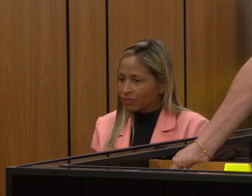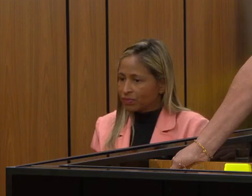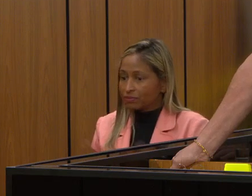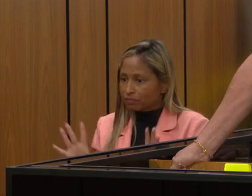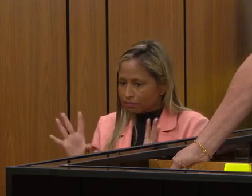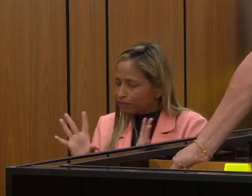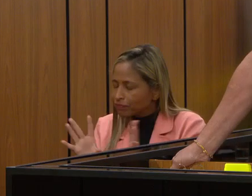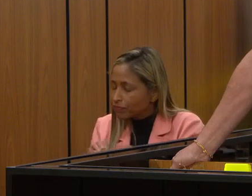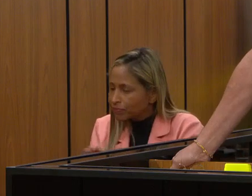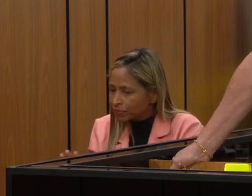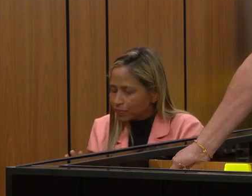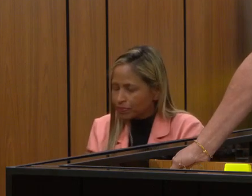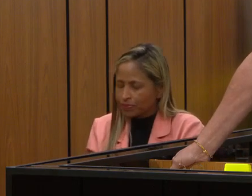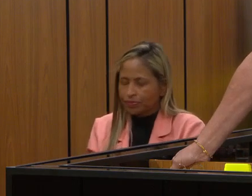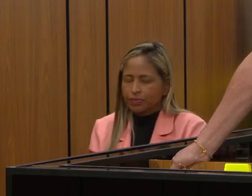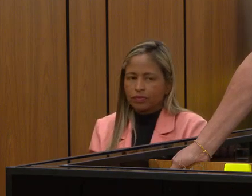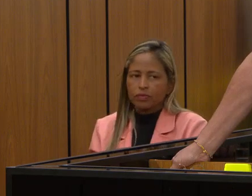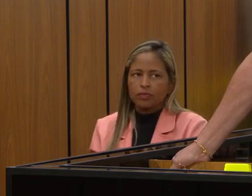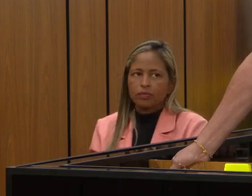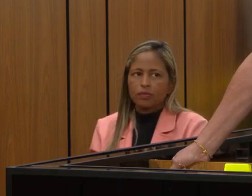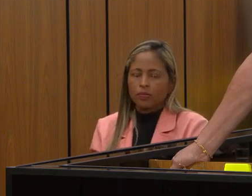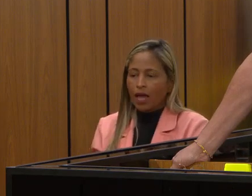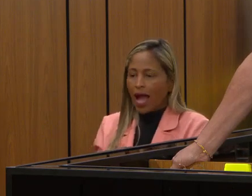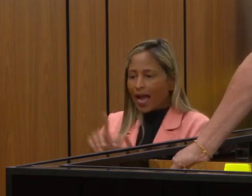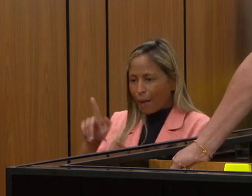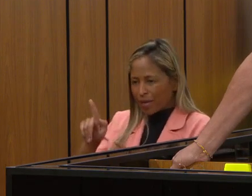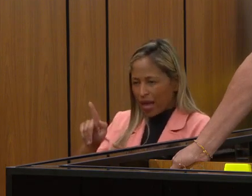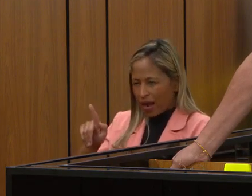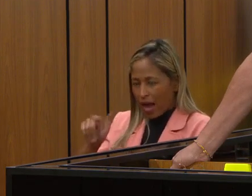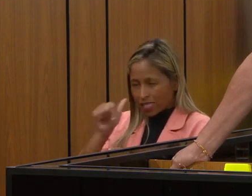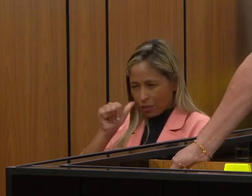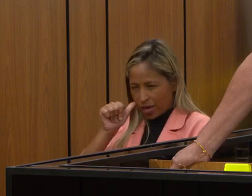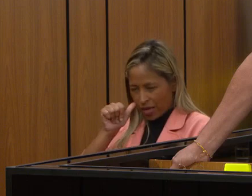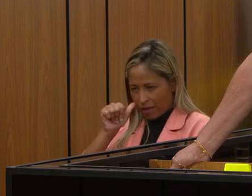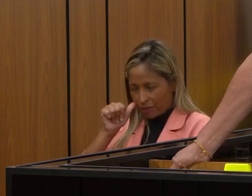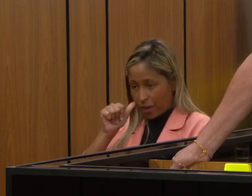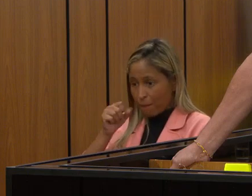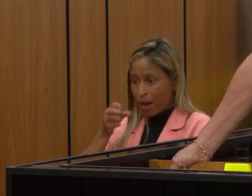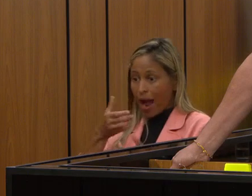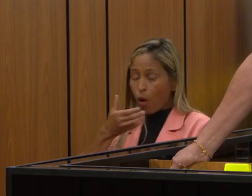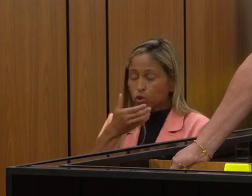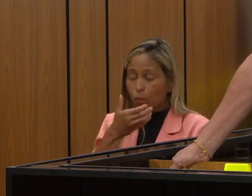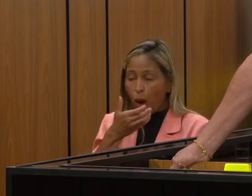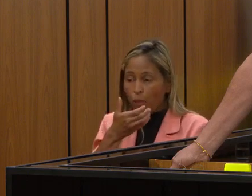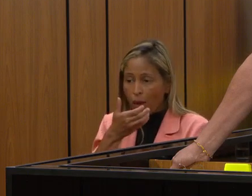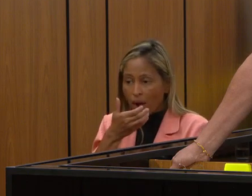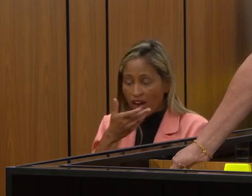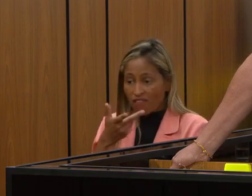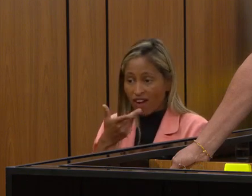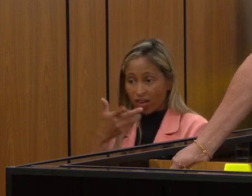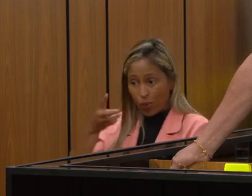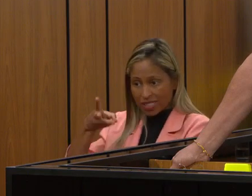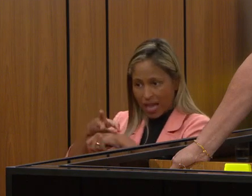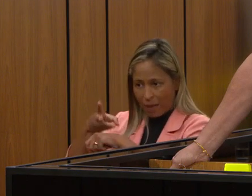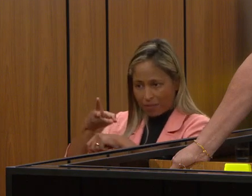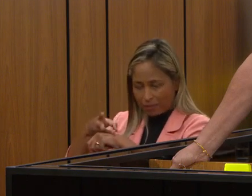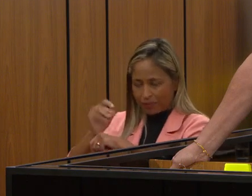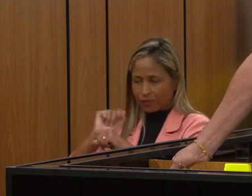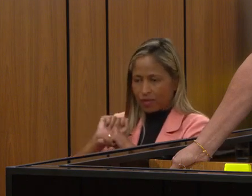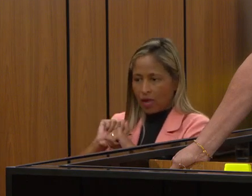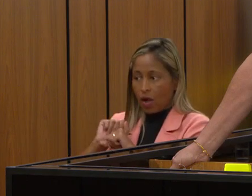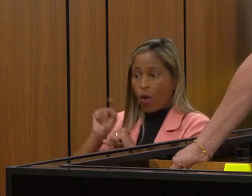enfim essa doutora Gabriela o que que acontece ela me mandou um áudio falando que